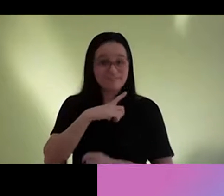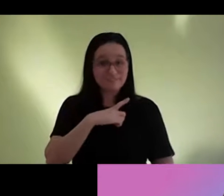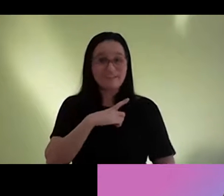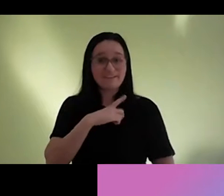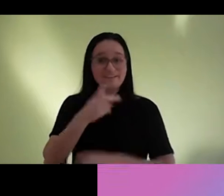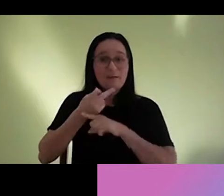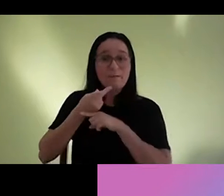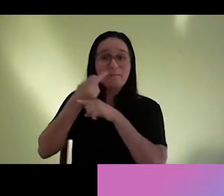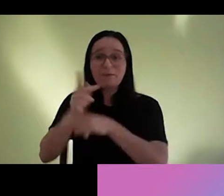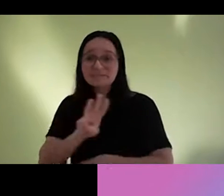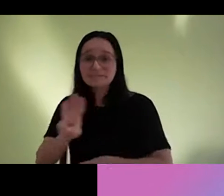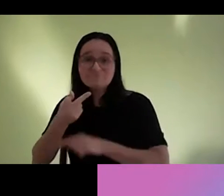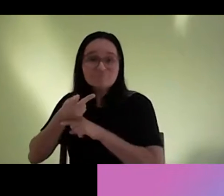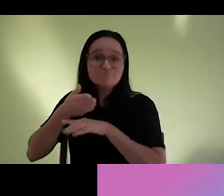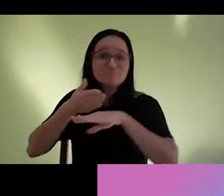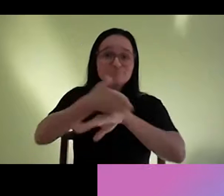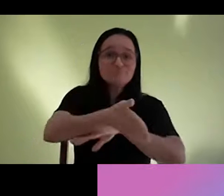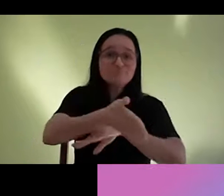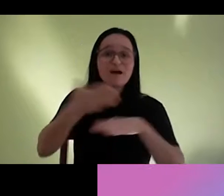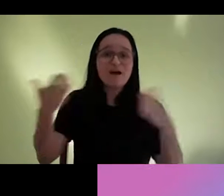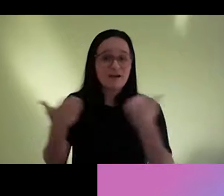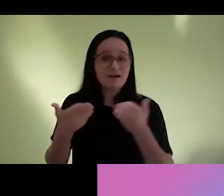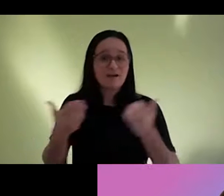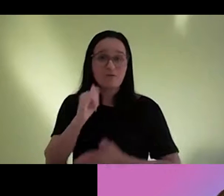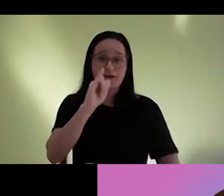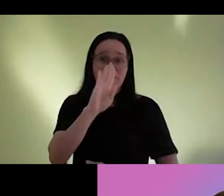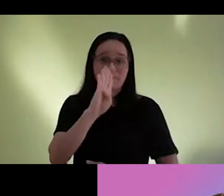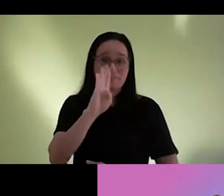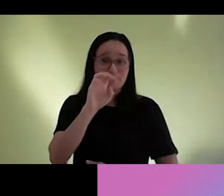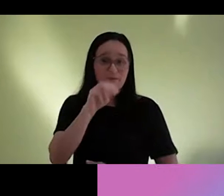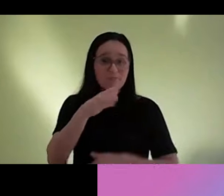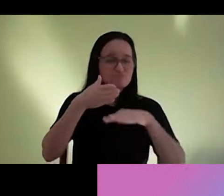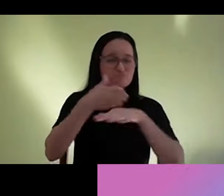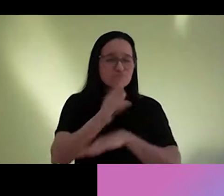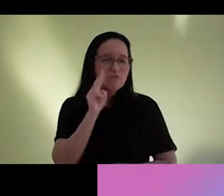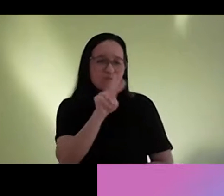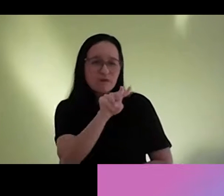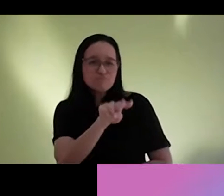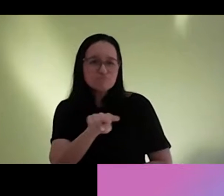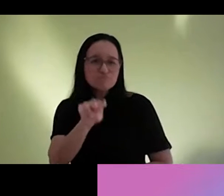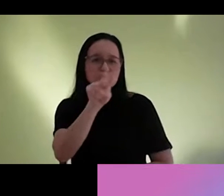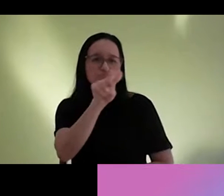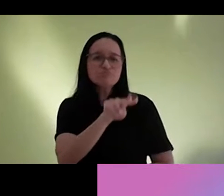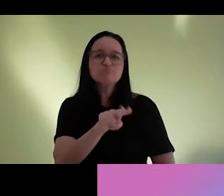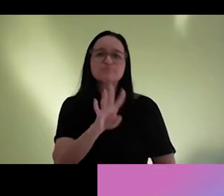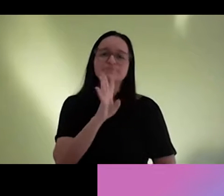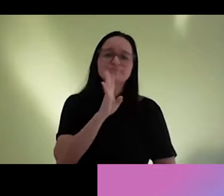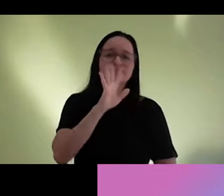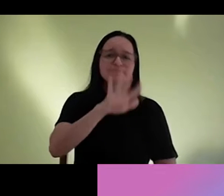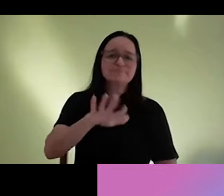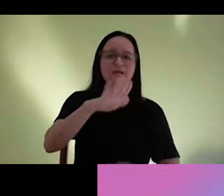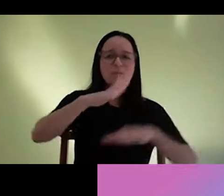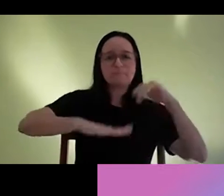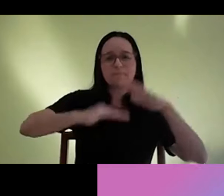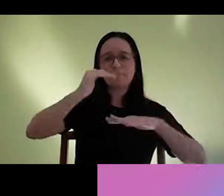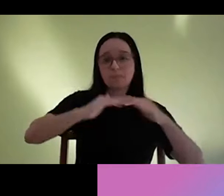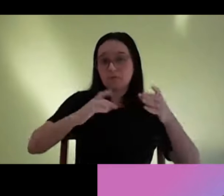procurar site não entra lá no stand agora a gente dá uma navegada lá interage lá com os profissionais da